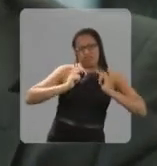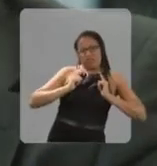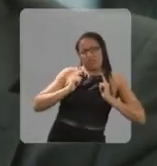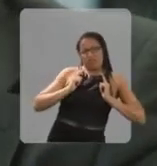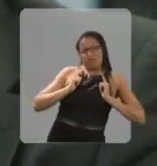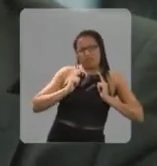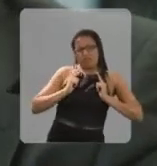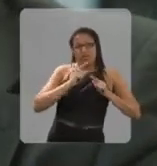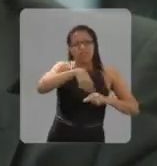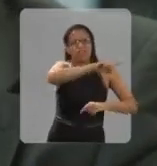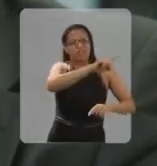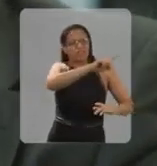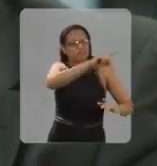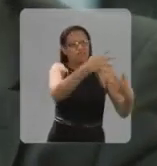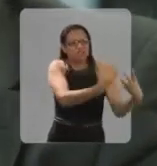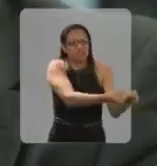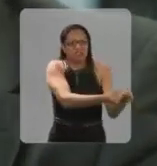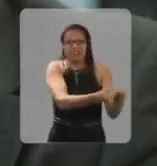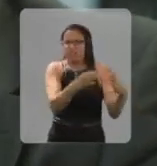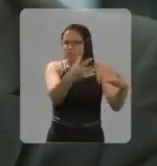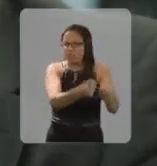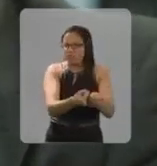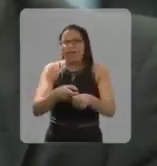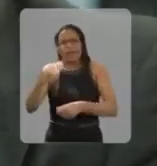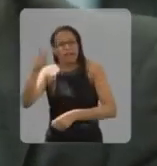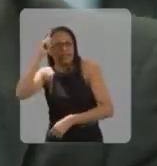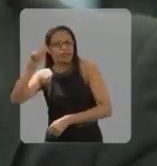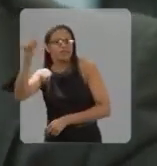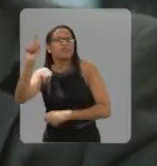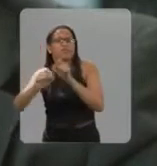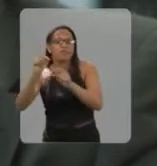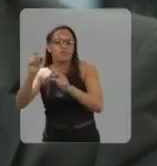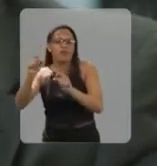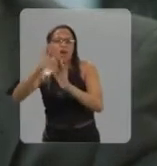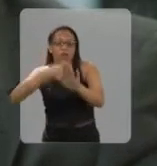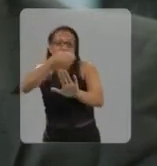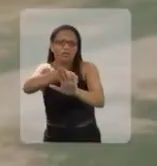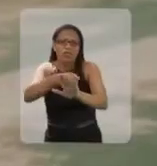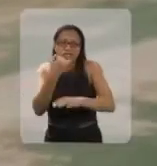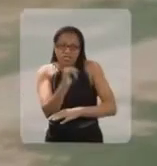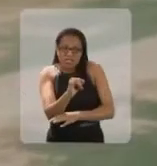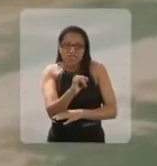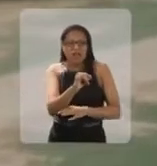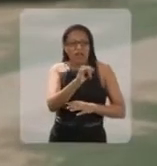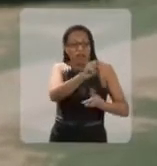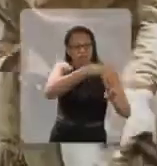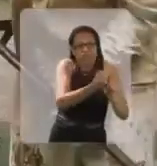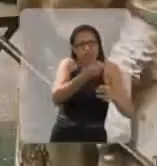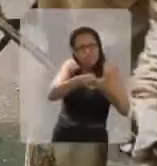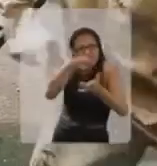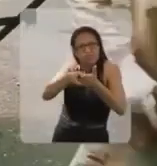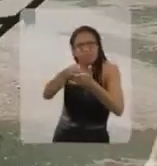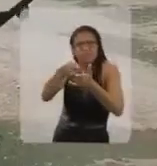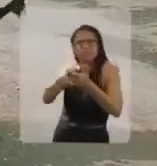ele tende a ser mais corrupto. Se ele vai ter mais controle, ele tende a ser mais honesto. Criada a lei, a